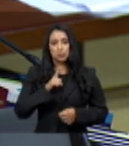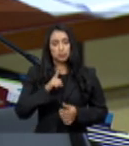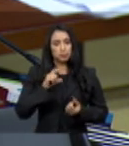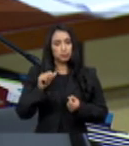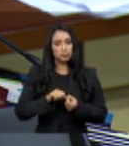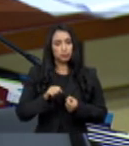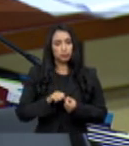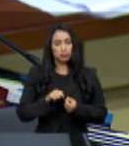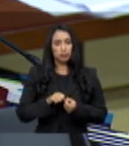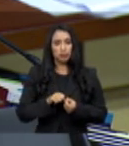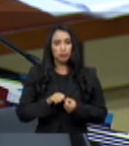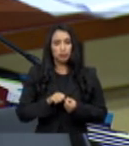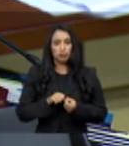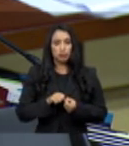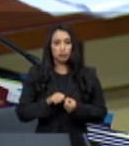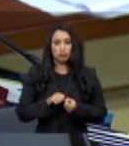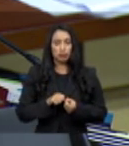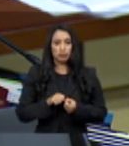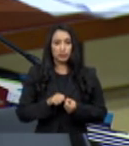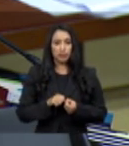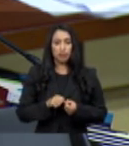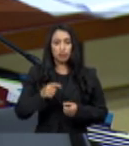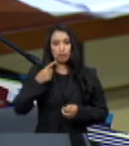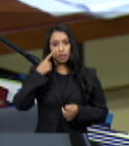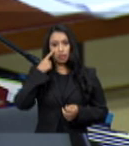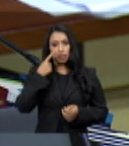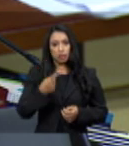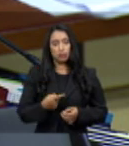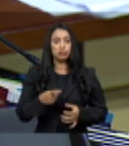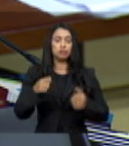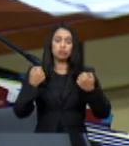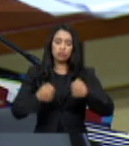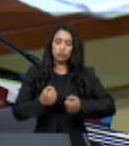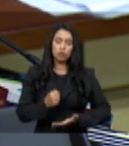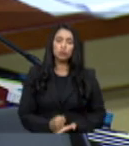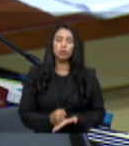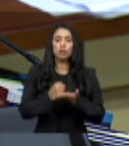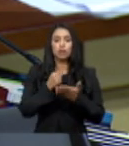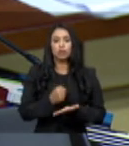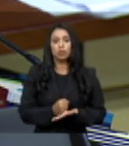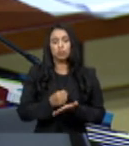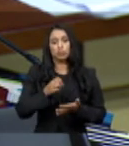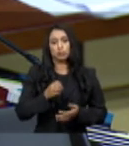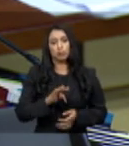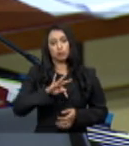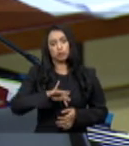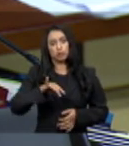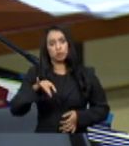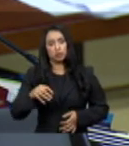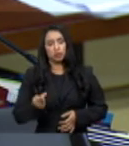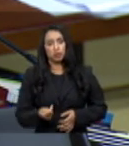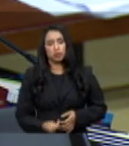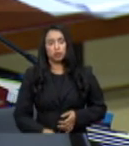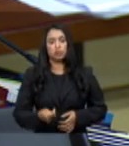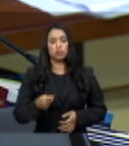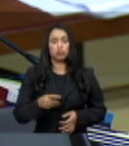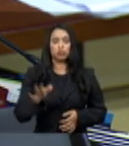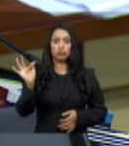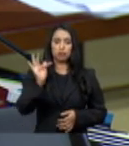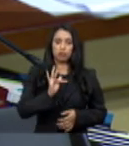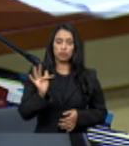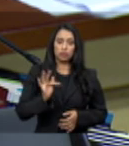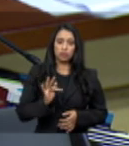providências sugeridas contando com o necessário apoio dos tribunais de justiça e regionais federais